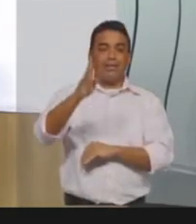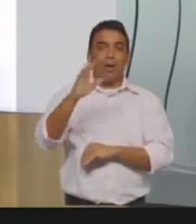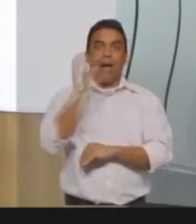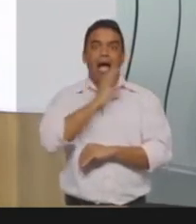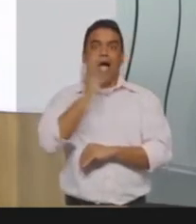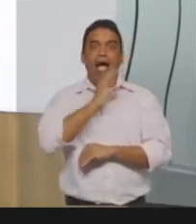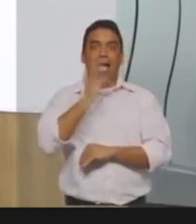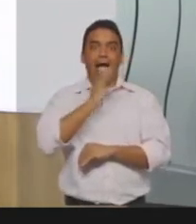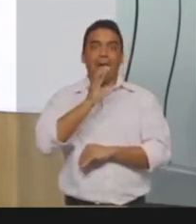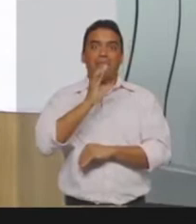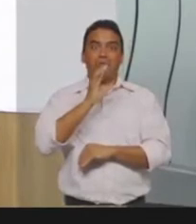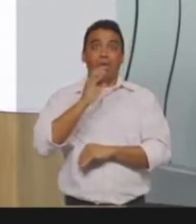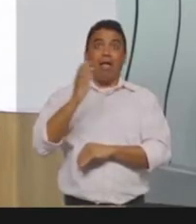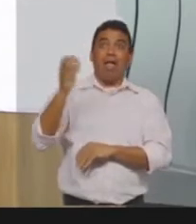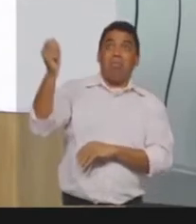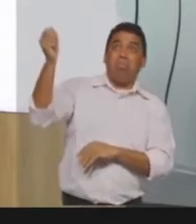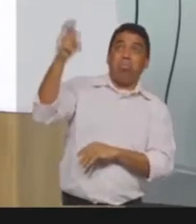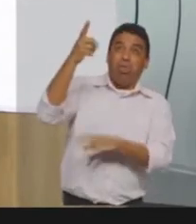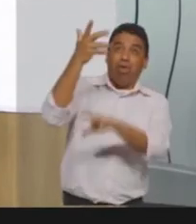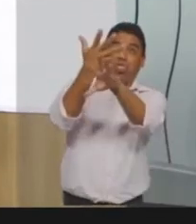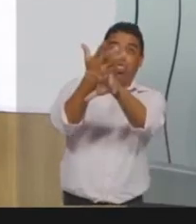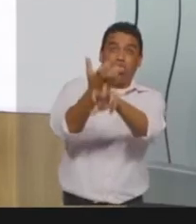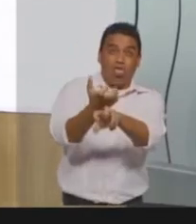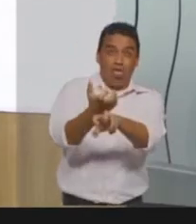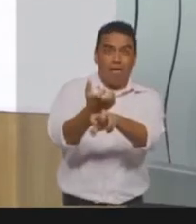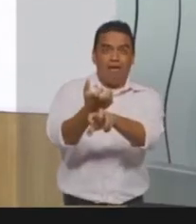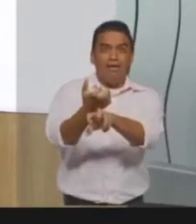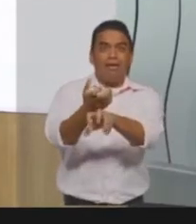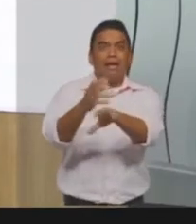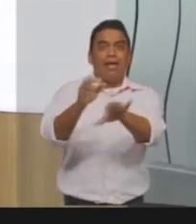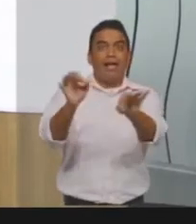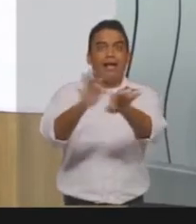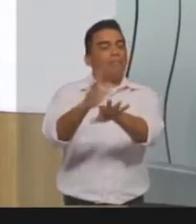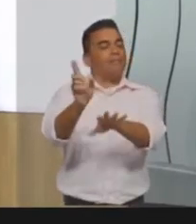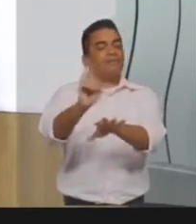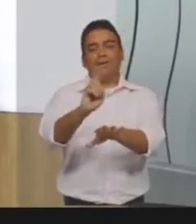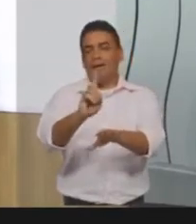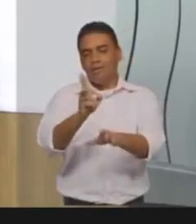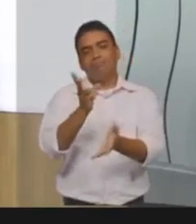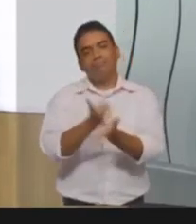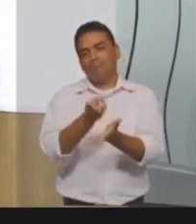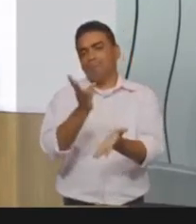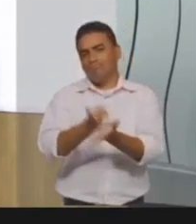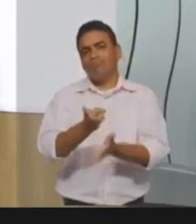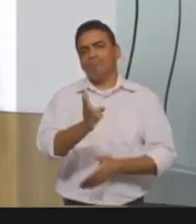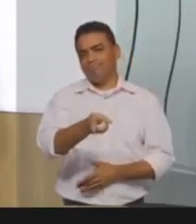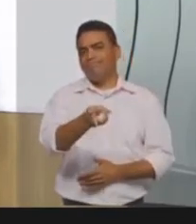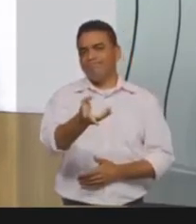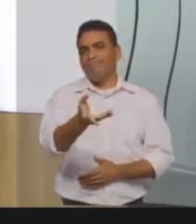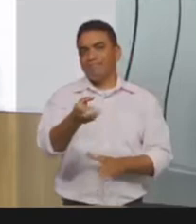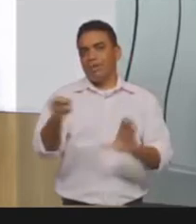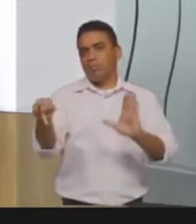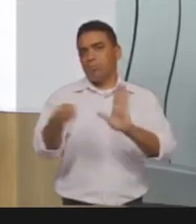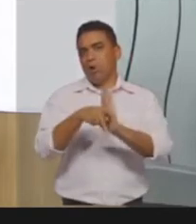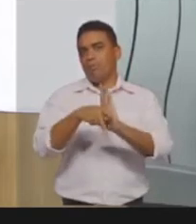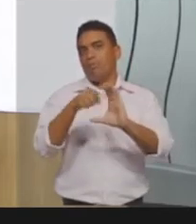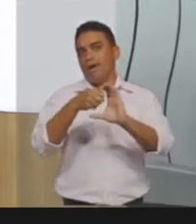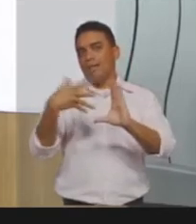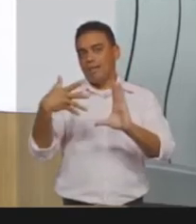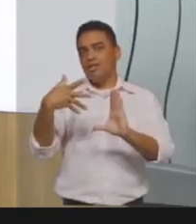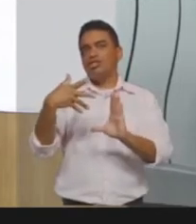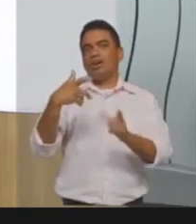já está frio, não. Quando eu falo em clima, eu estou falando de uma característica da região. Uma característica